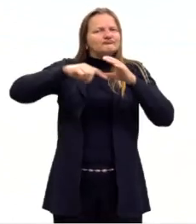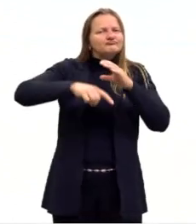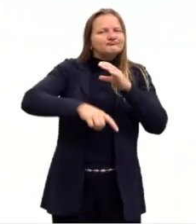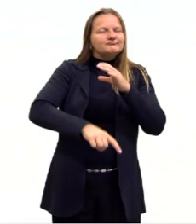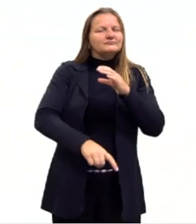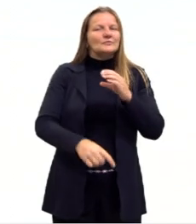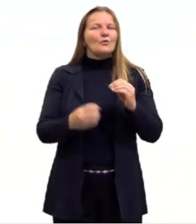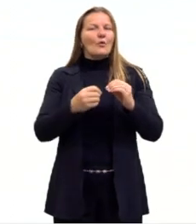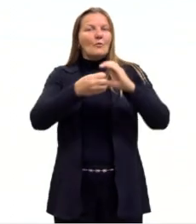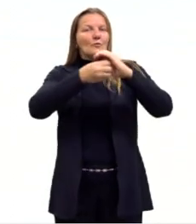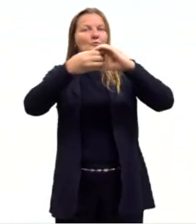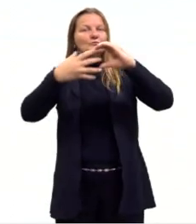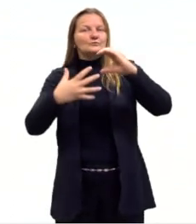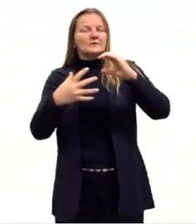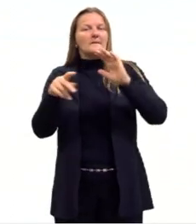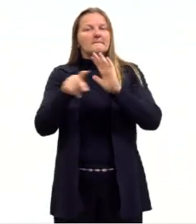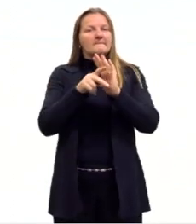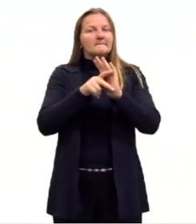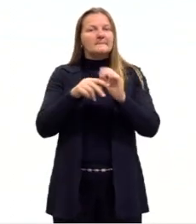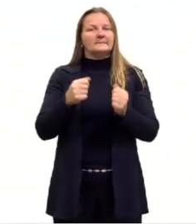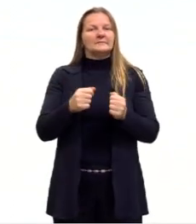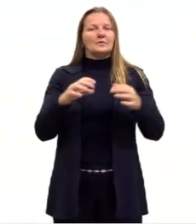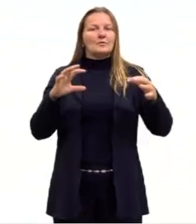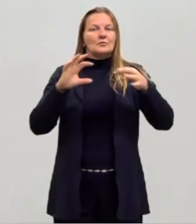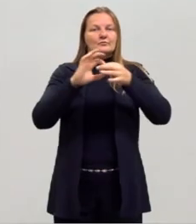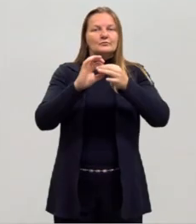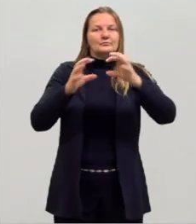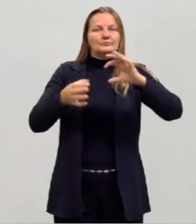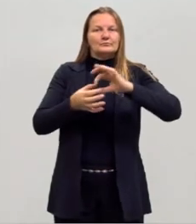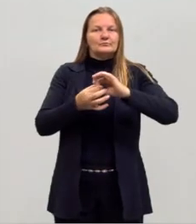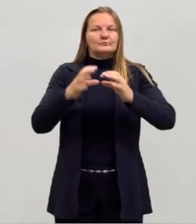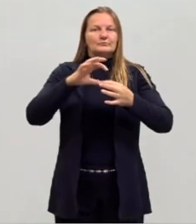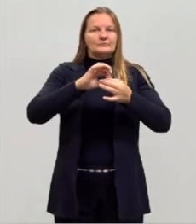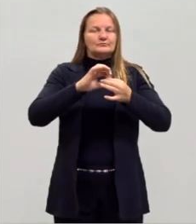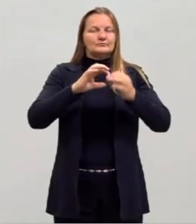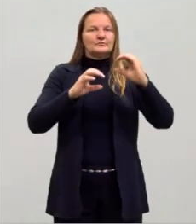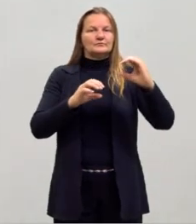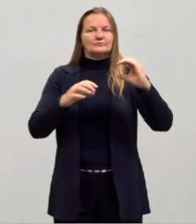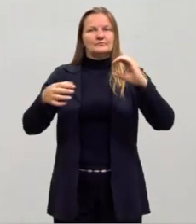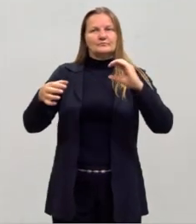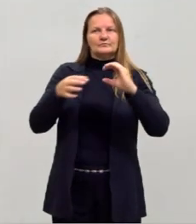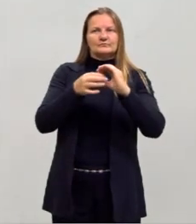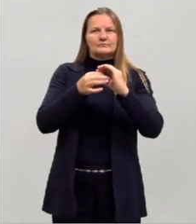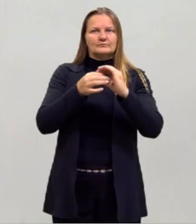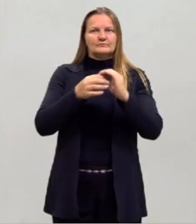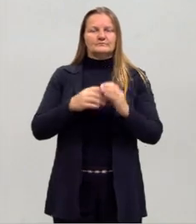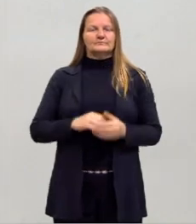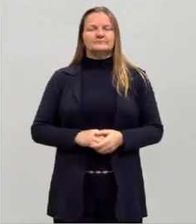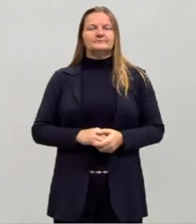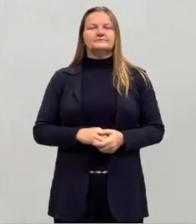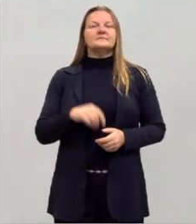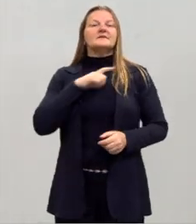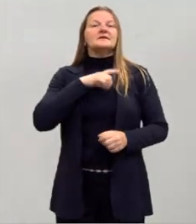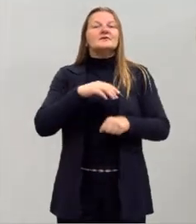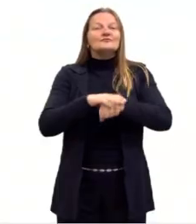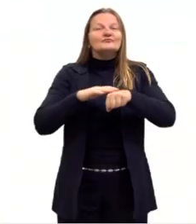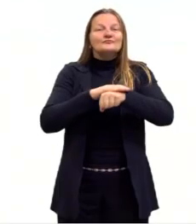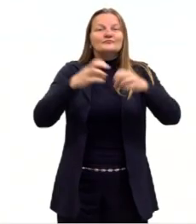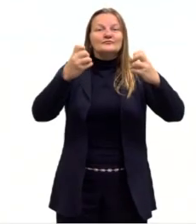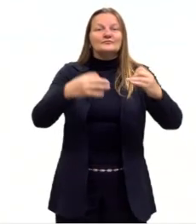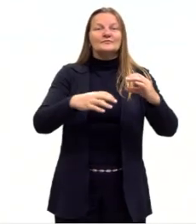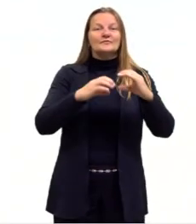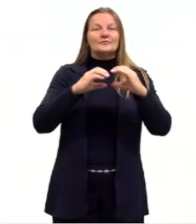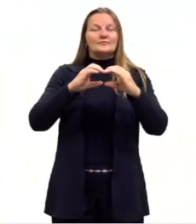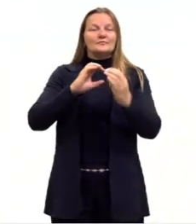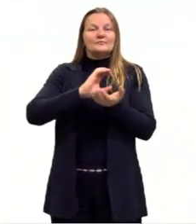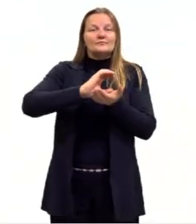ver essa propriedade né que os carbonos tem se ligar uns com os outros quando a gente fala aí de cadeias